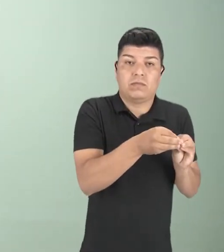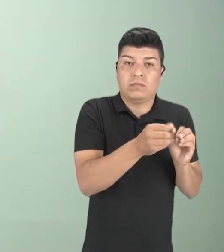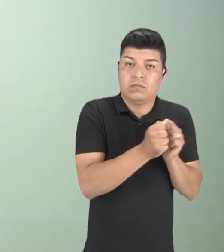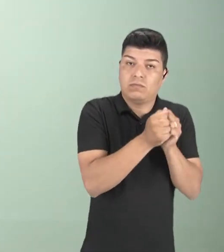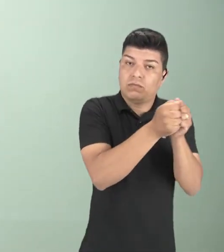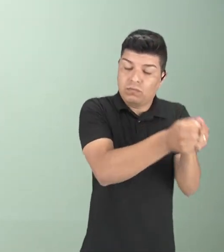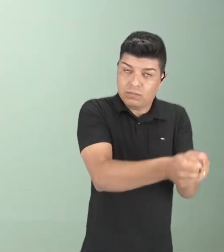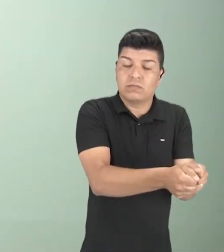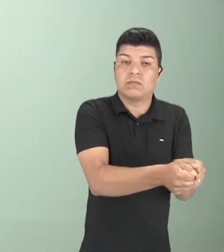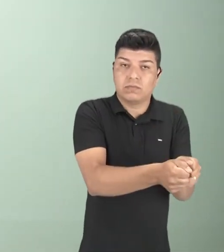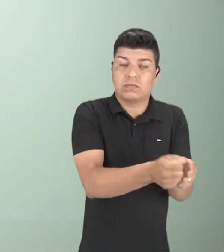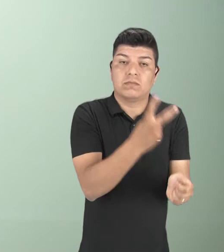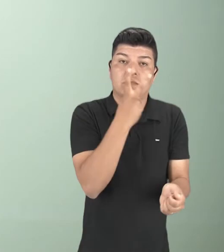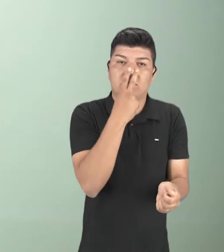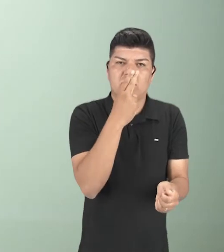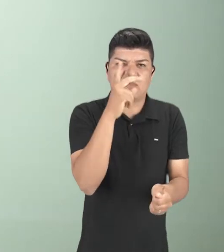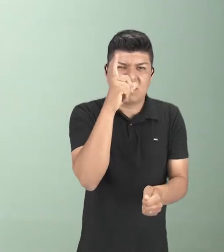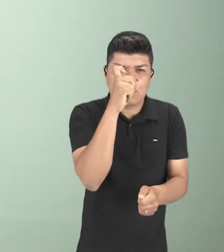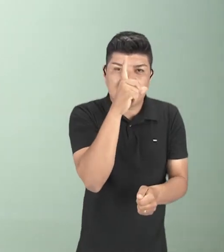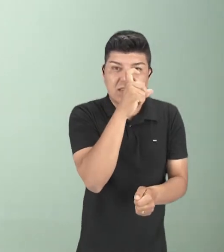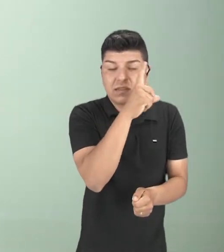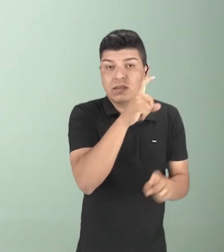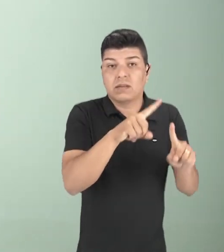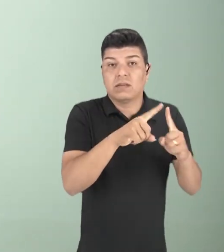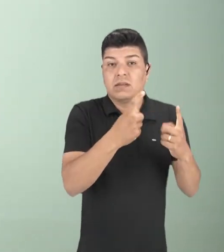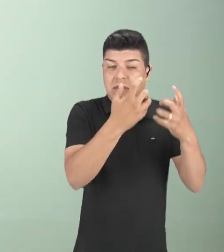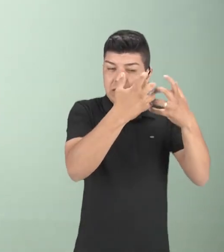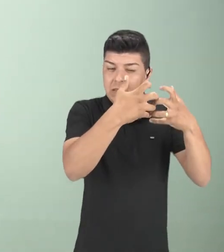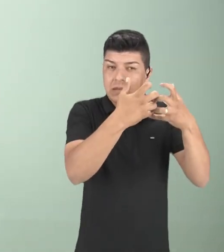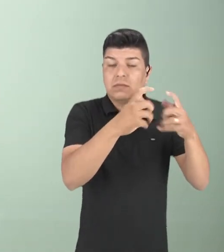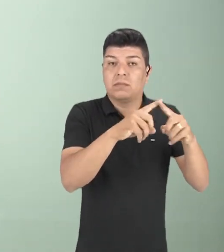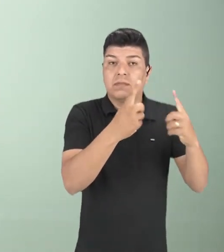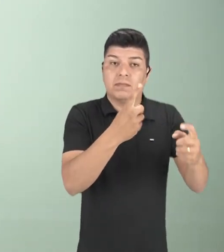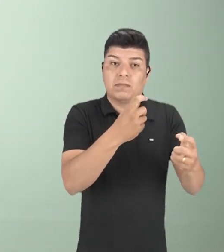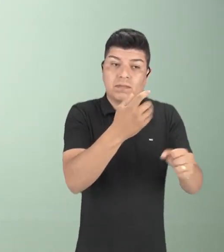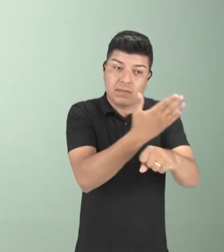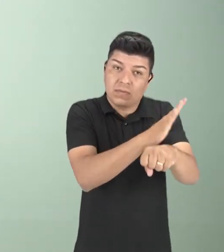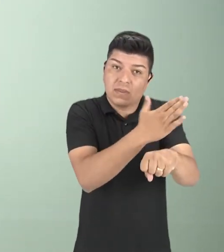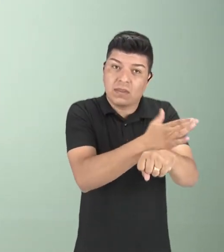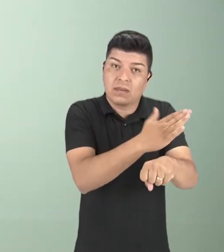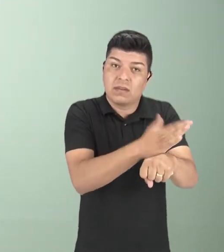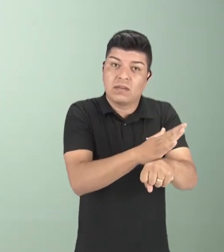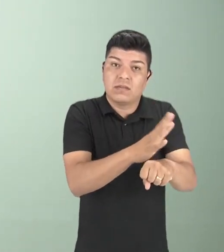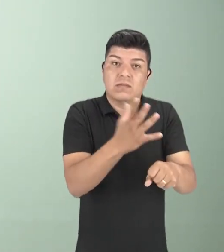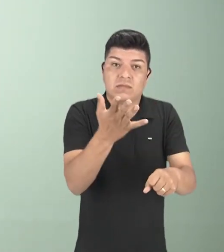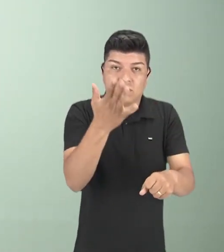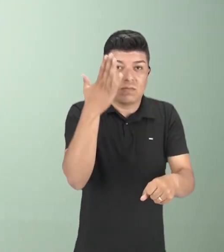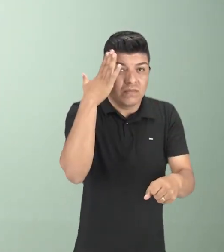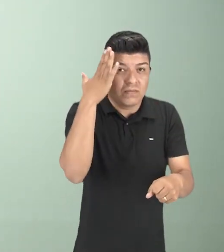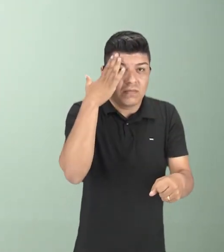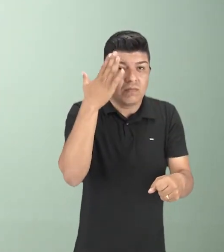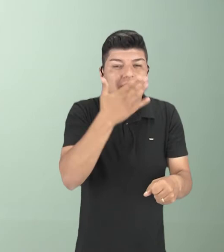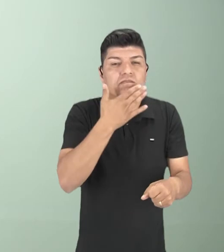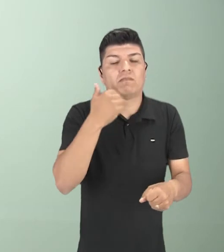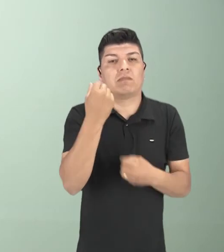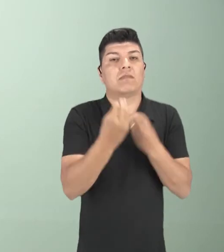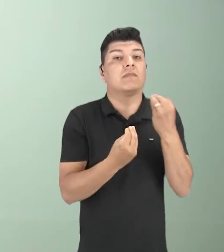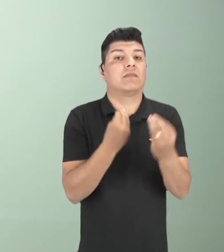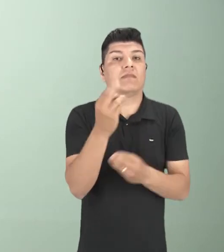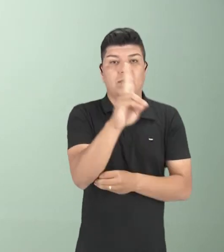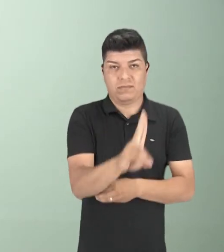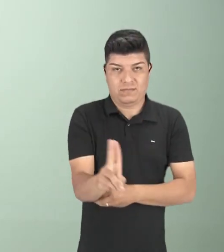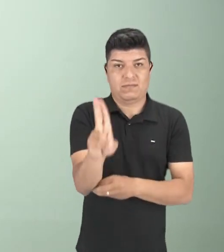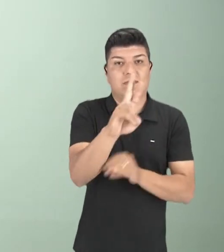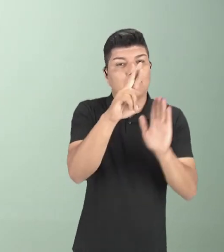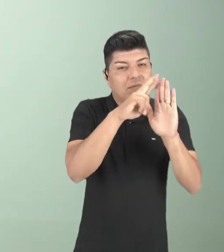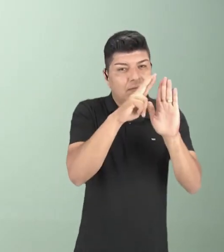Ela parece um pouco complicado, mas quando a gente for agora para o exercitando, vocês vão ter uma noção melhor de como a gente pode usar